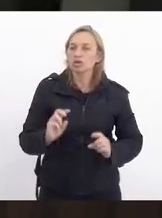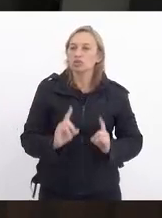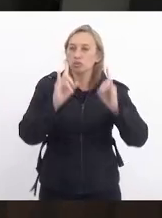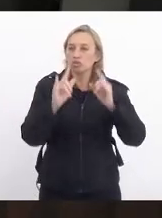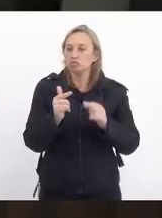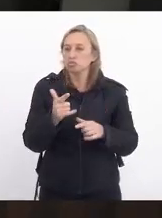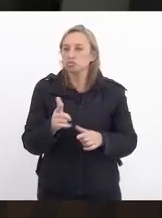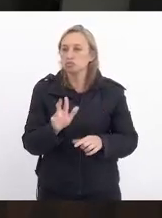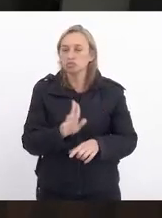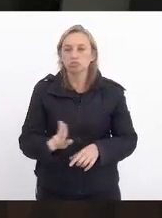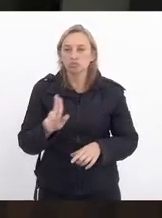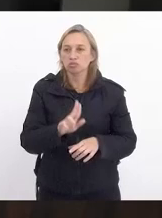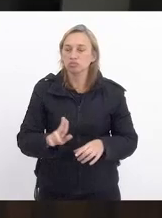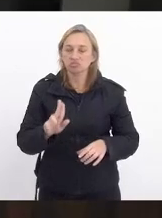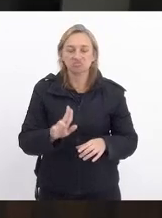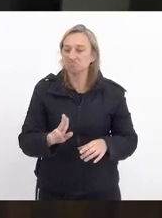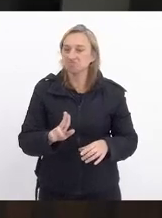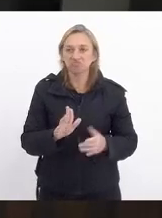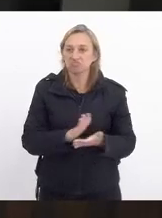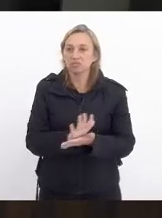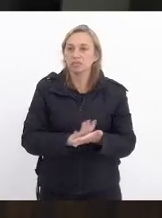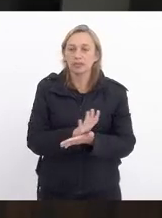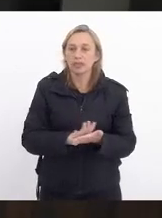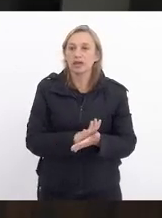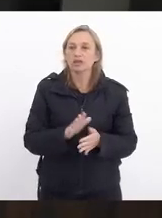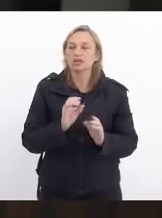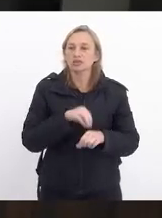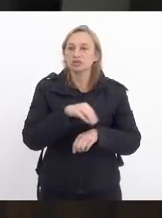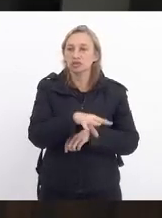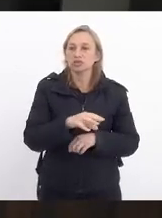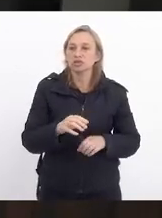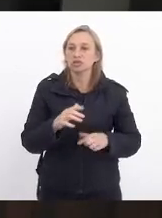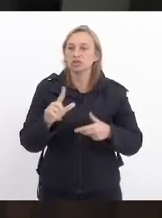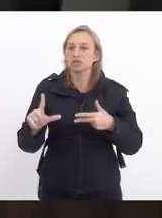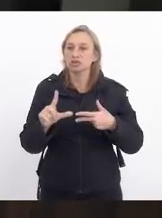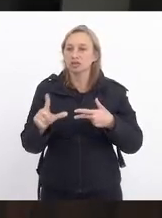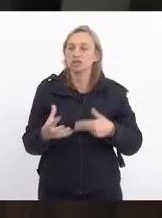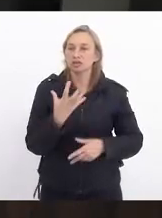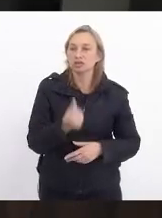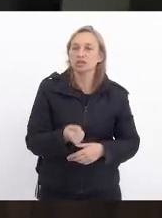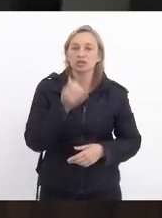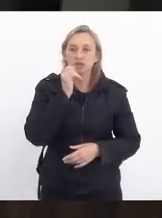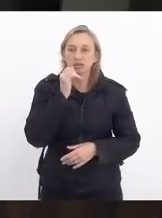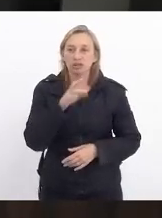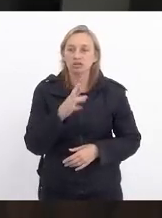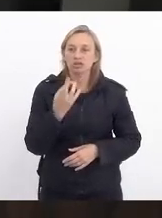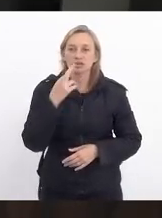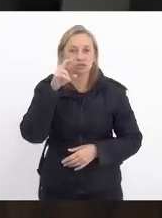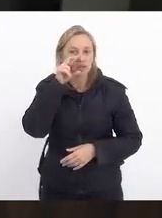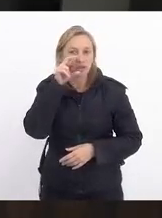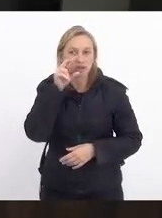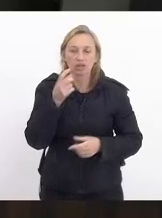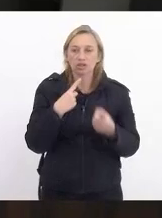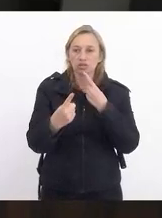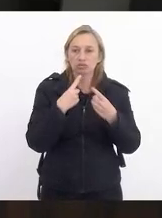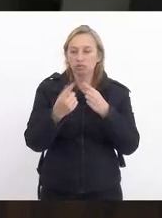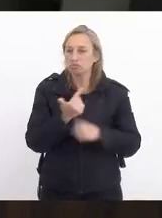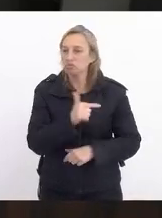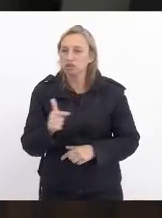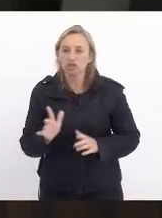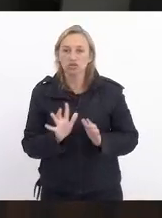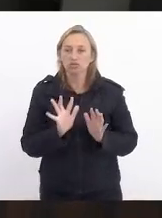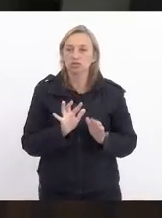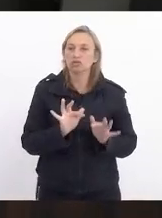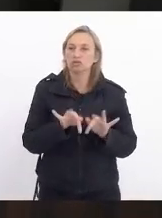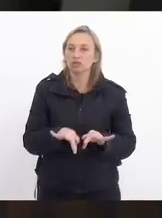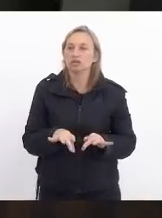utilização há mais de 20 anos parecer da comissão de indicações relativas favorável ela tudo Estadual rosenverg Reis Entre construção na